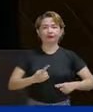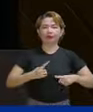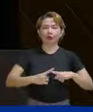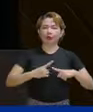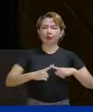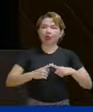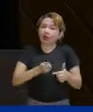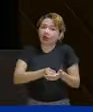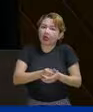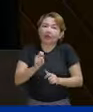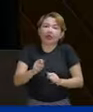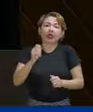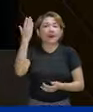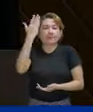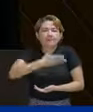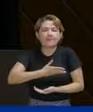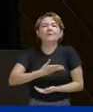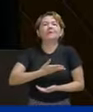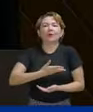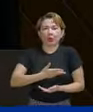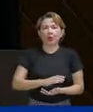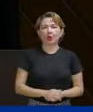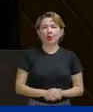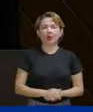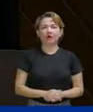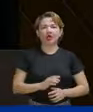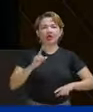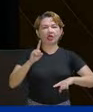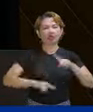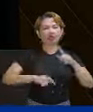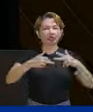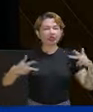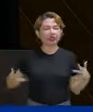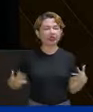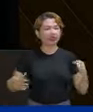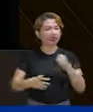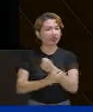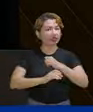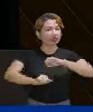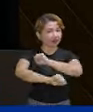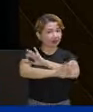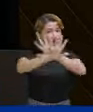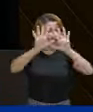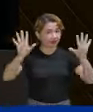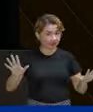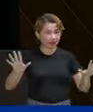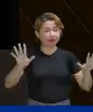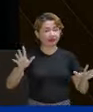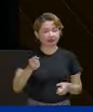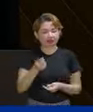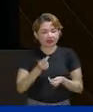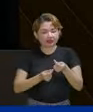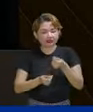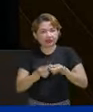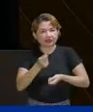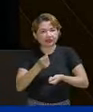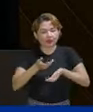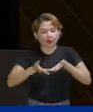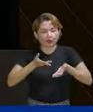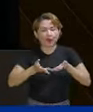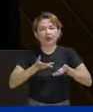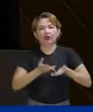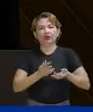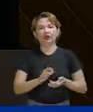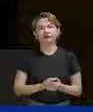que se exige é a comprovação da efetiva distribuição dos materiais adquiridos, de modo a garantir a transparência e a economicidade nos